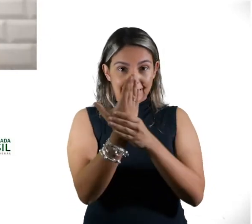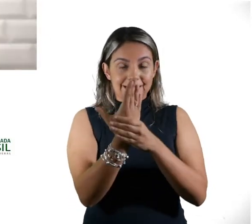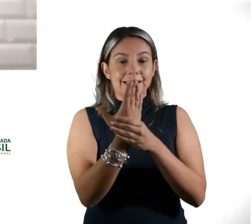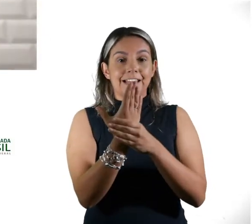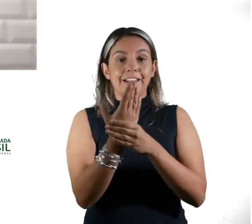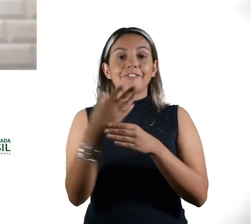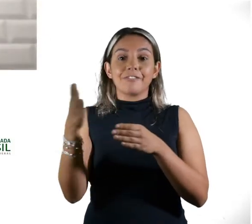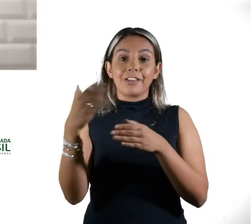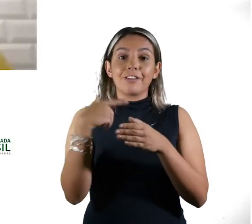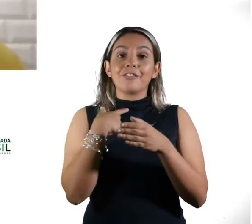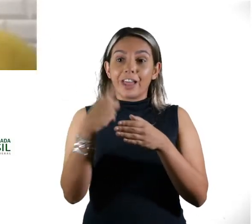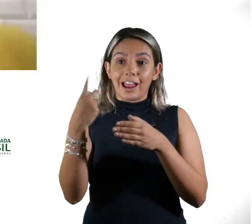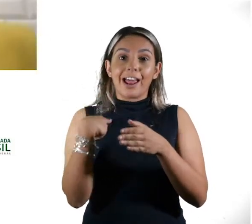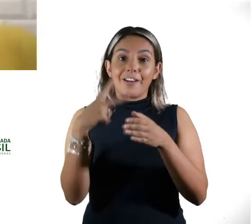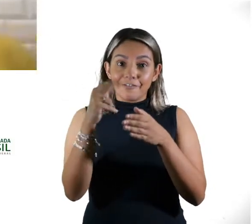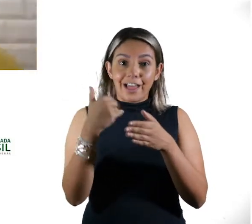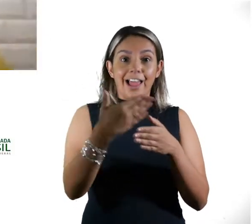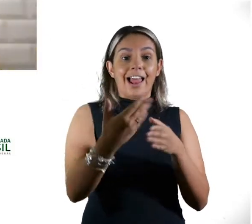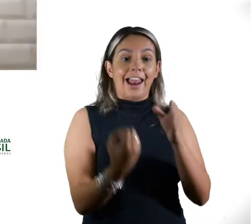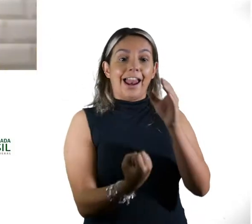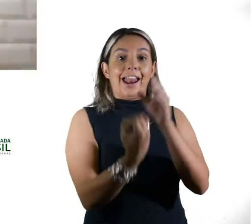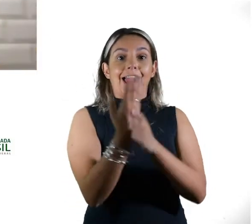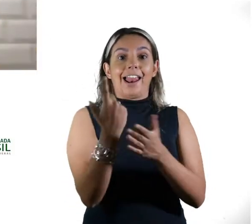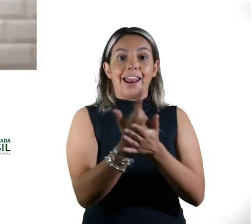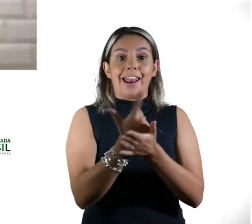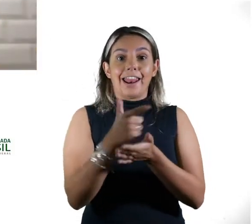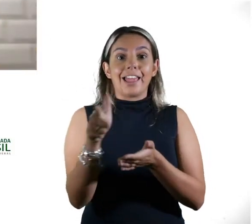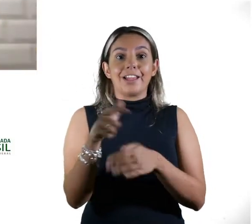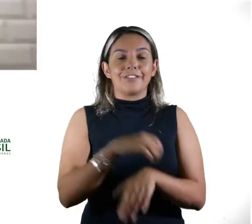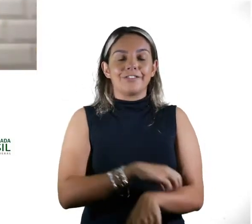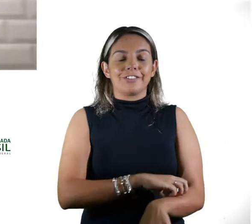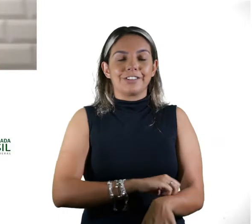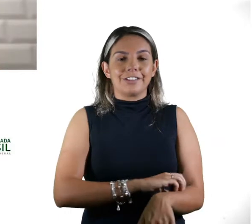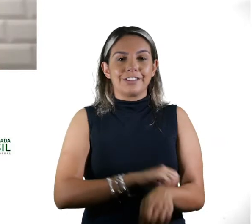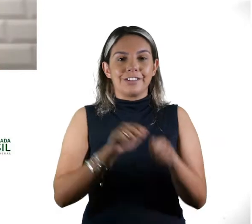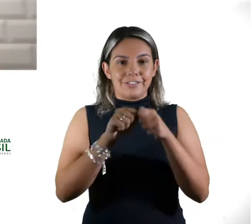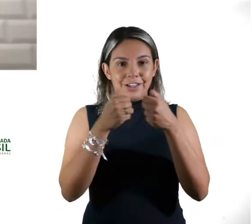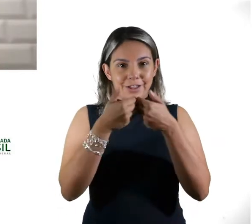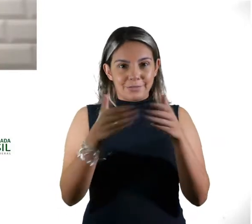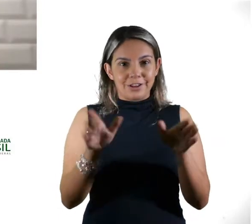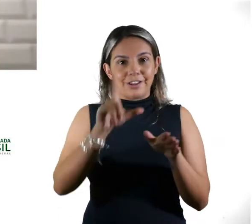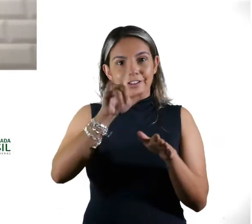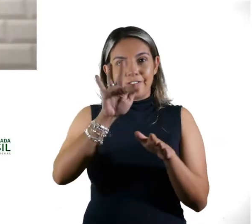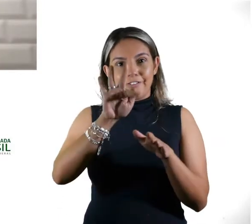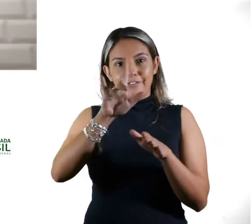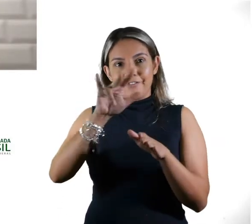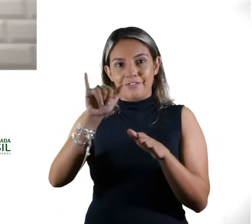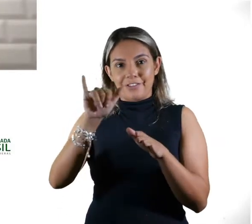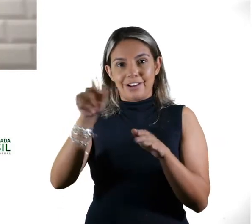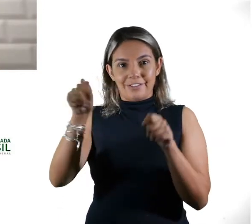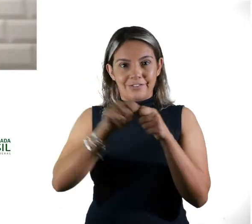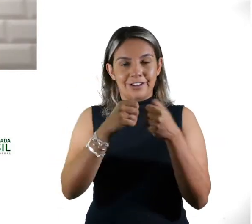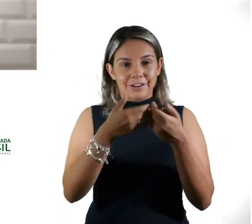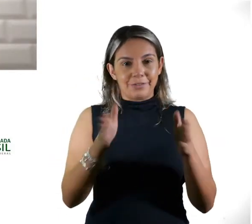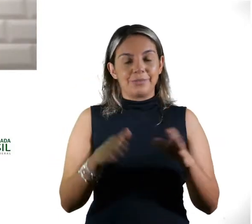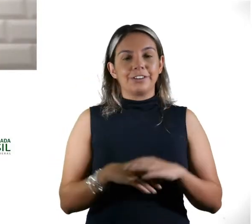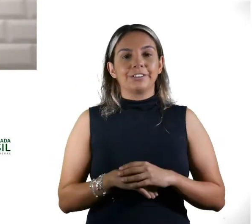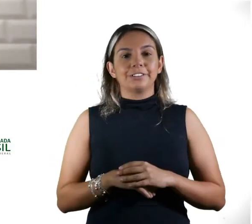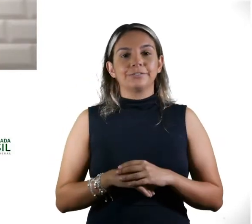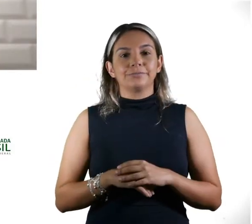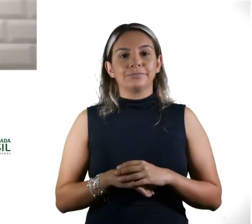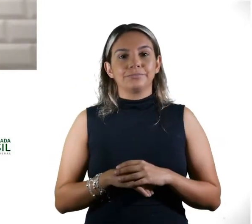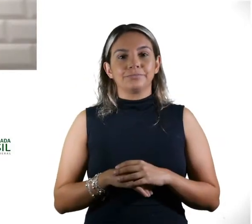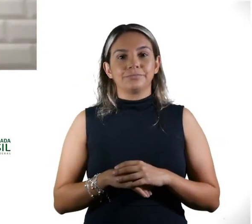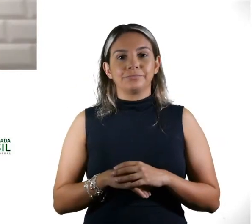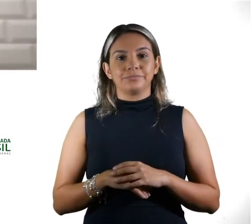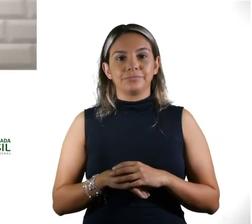conosco, né, Zé Edu? É verdade, deveria ter feito a abertura, não é, da Foliar Araxá, precisamente. Exatamente. A ideia era essa, não é? A